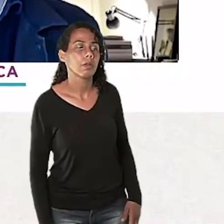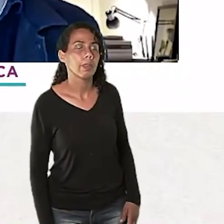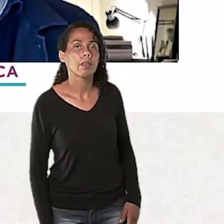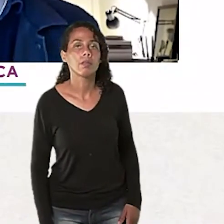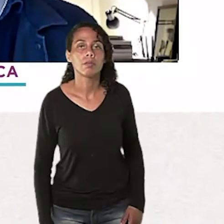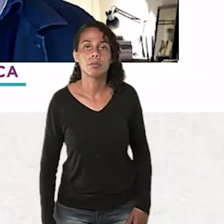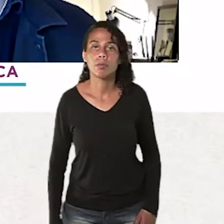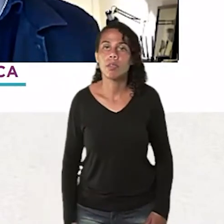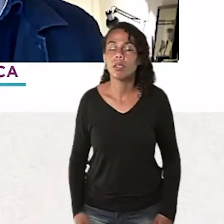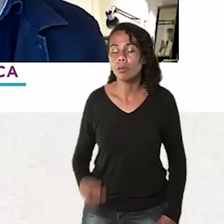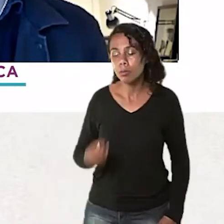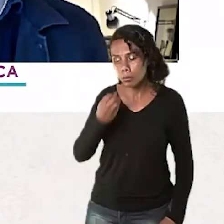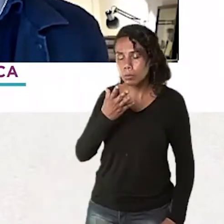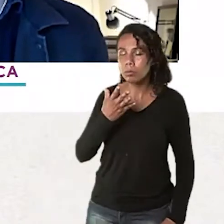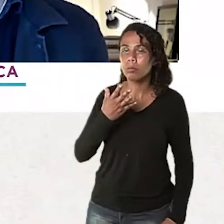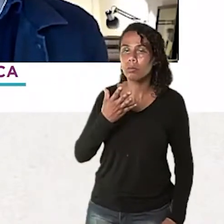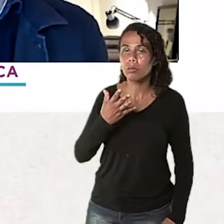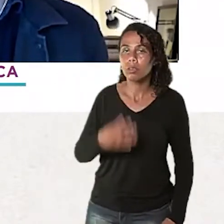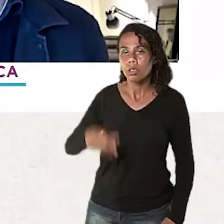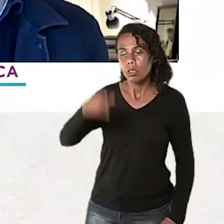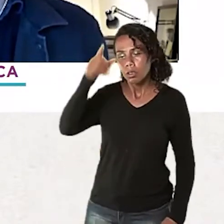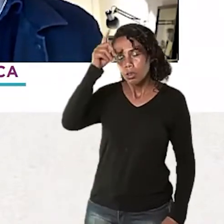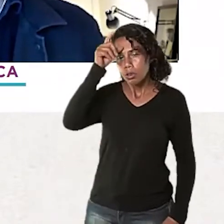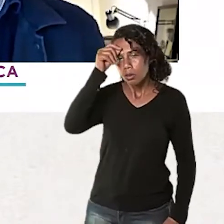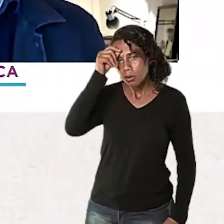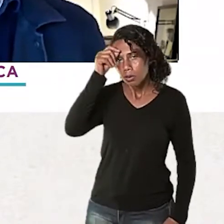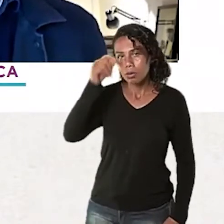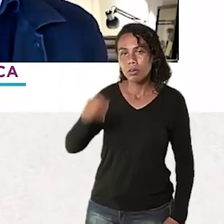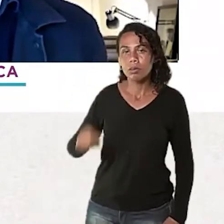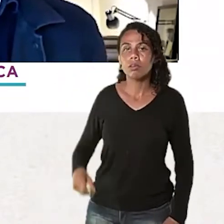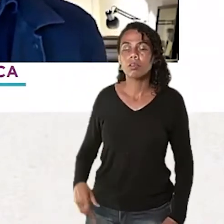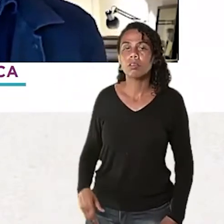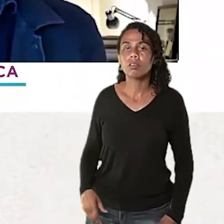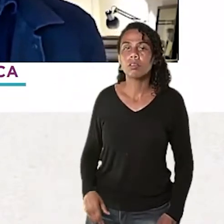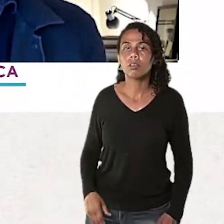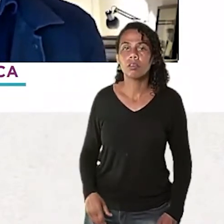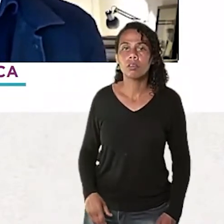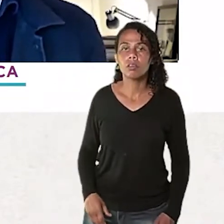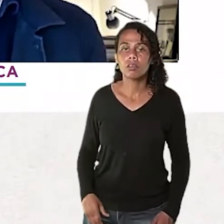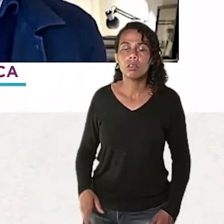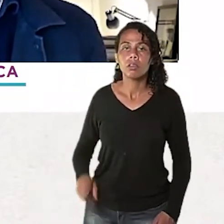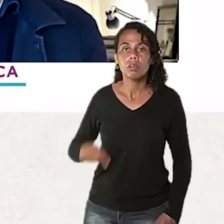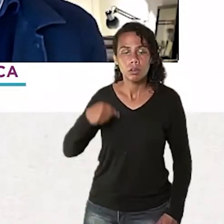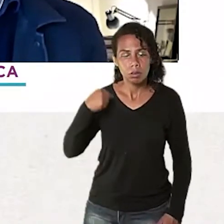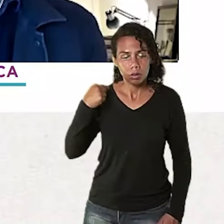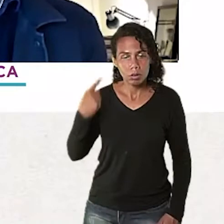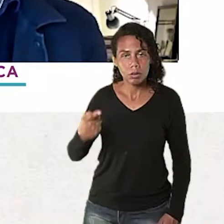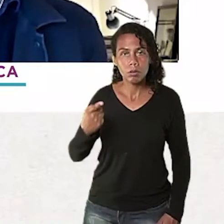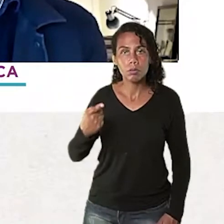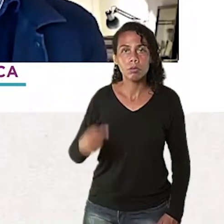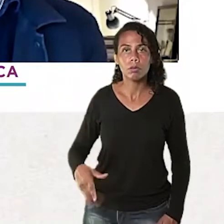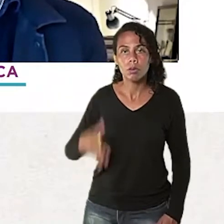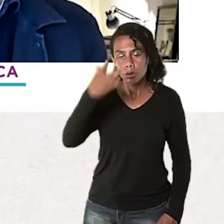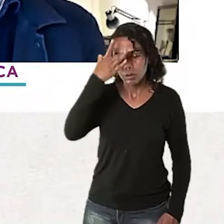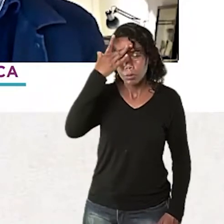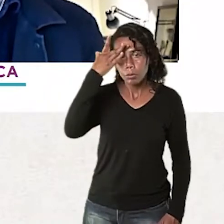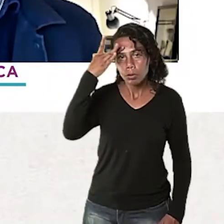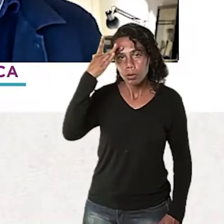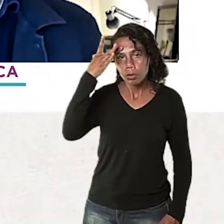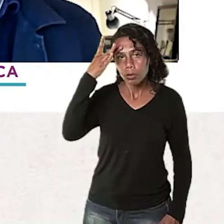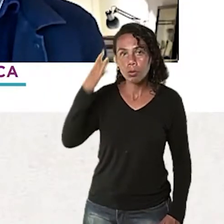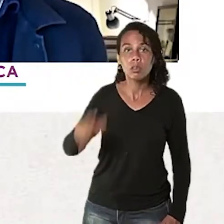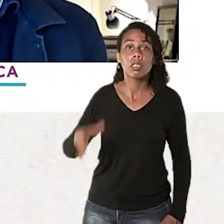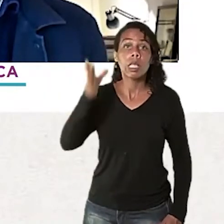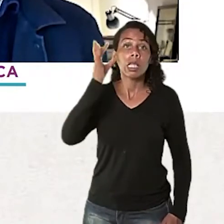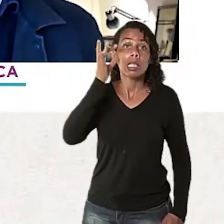Sensacional, foi espetacular, assim. Já teve uma oitiva comigo, eles vão chamar um monte de gente para falar, e eu acho isso